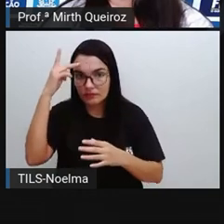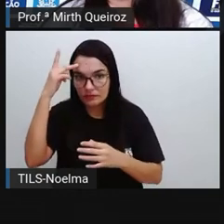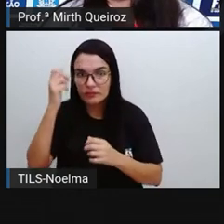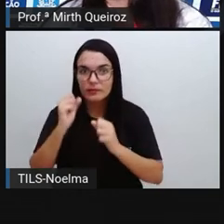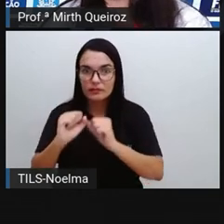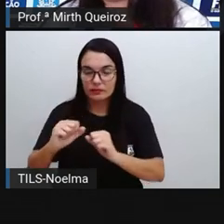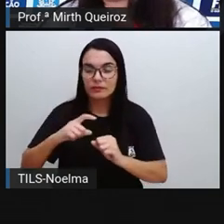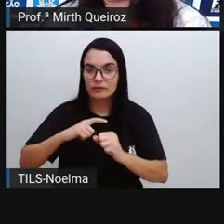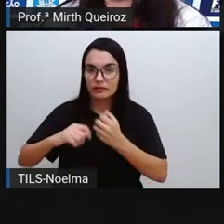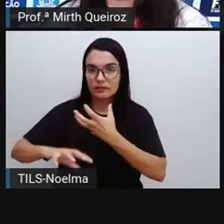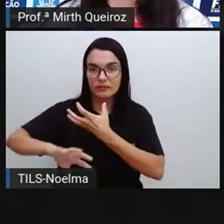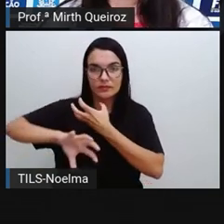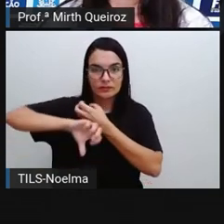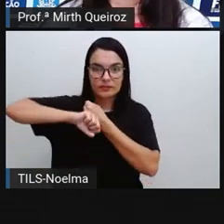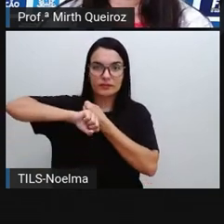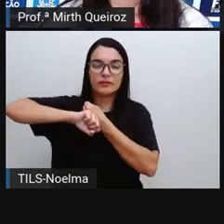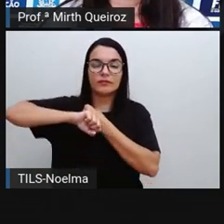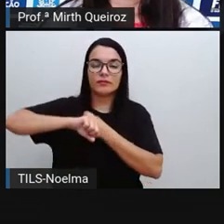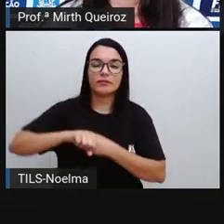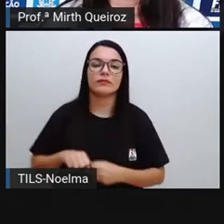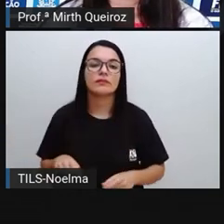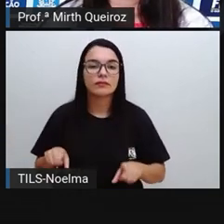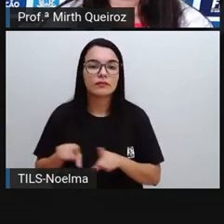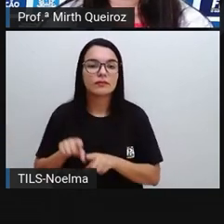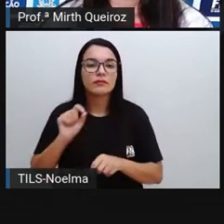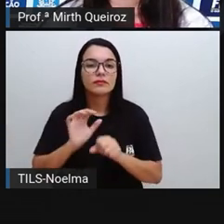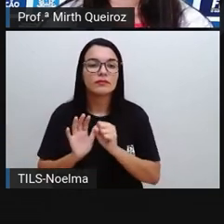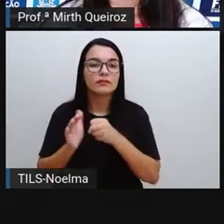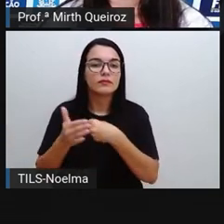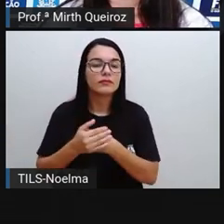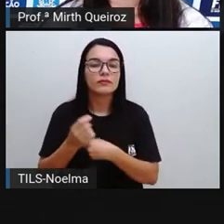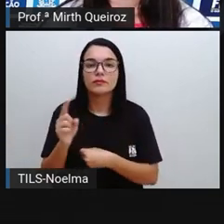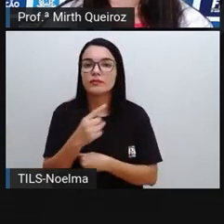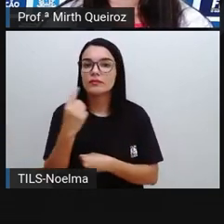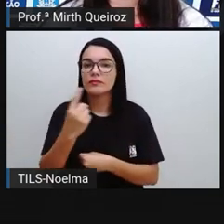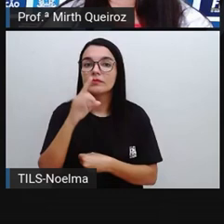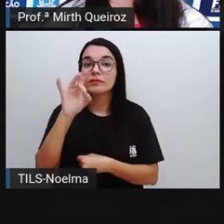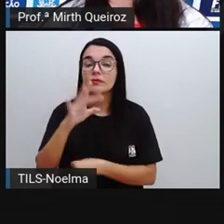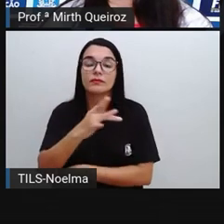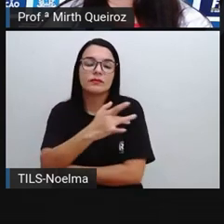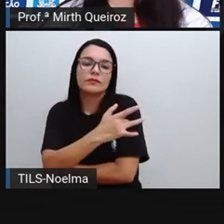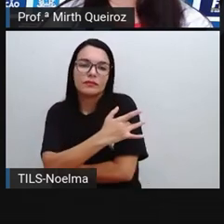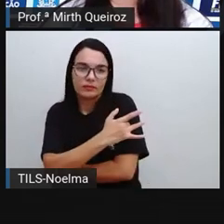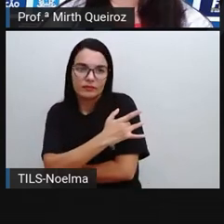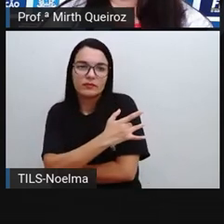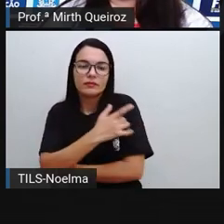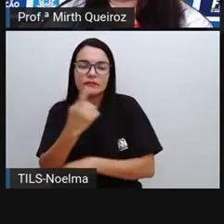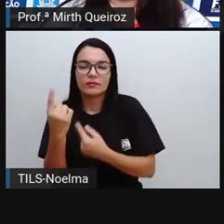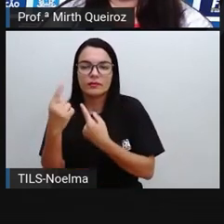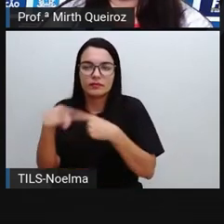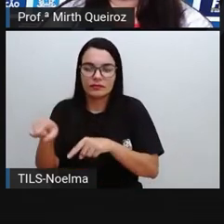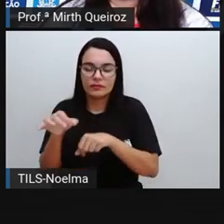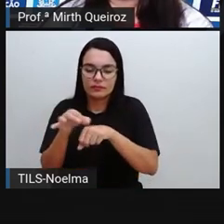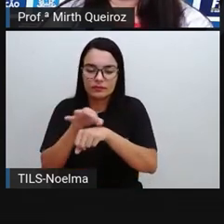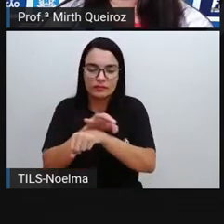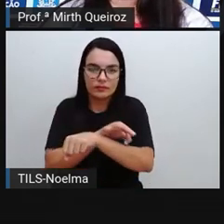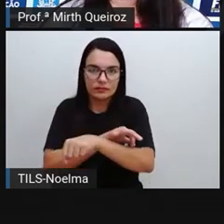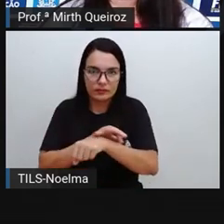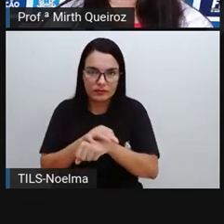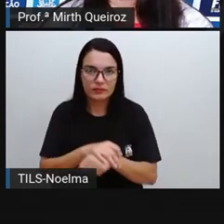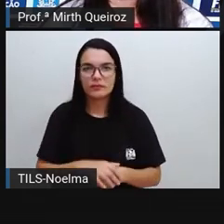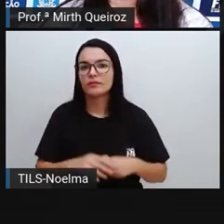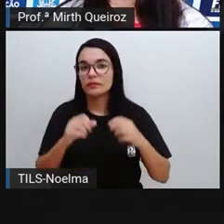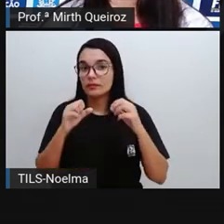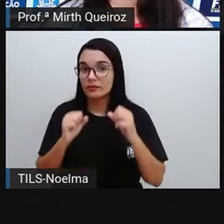ao espirrar, falar. E a prevenção, a única forma de prevenção é a vacina tríplice viral. E